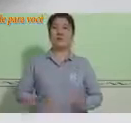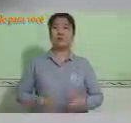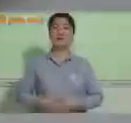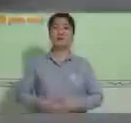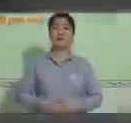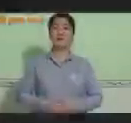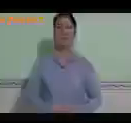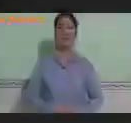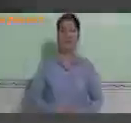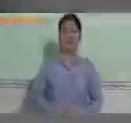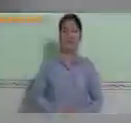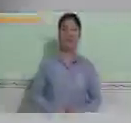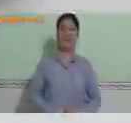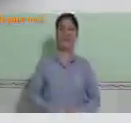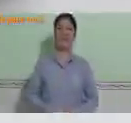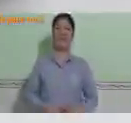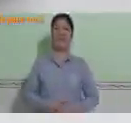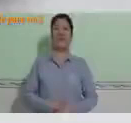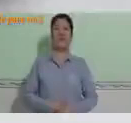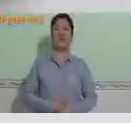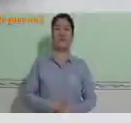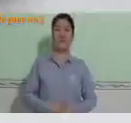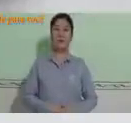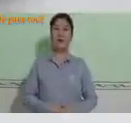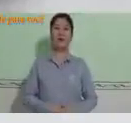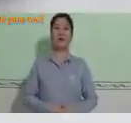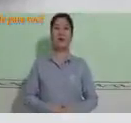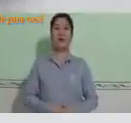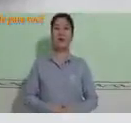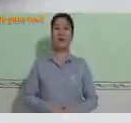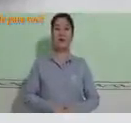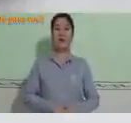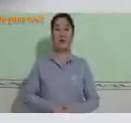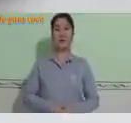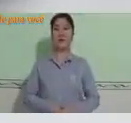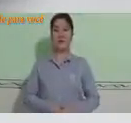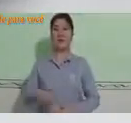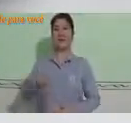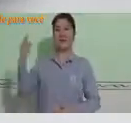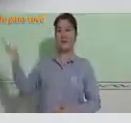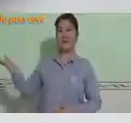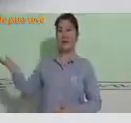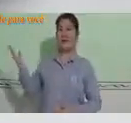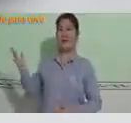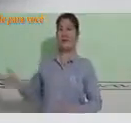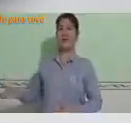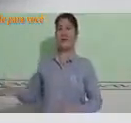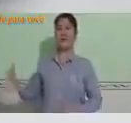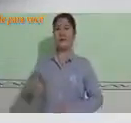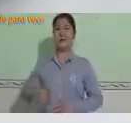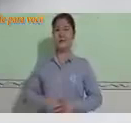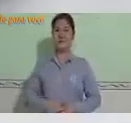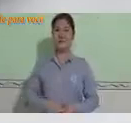a colocar sangue onde o poder ser feita em qualquer período do ciclo menstrual vírgula no entanto é mais recomendado que